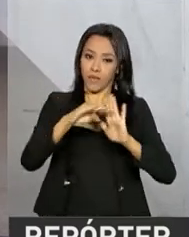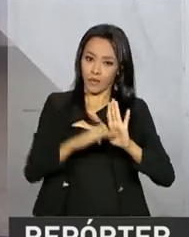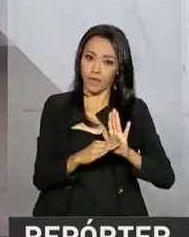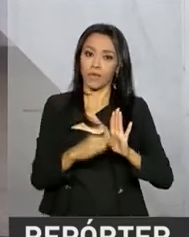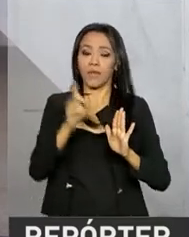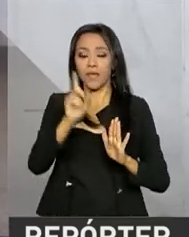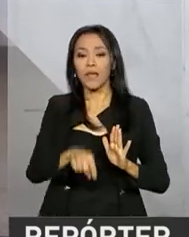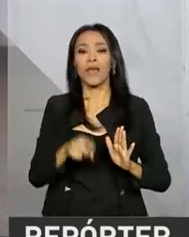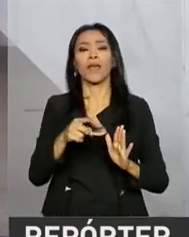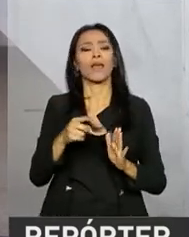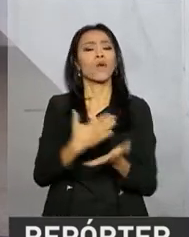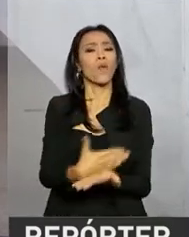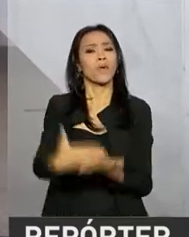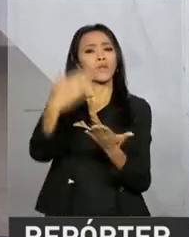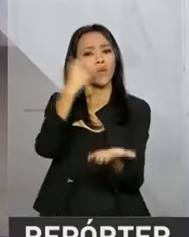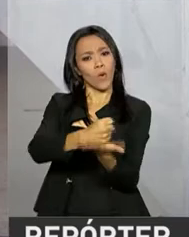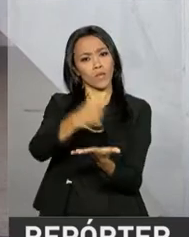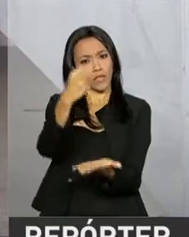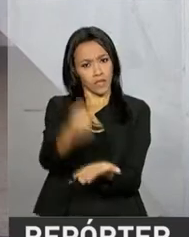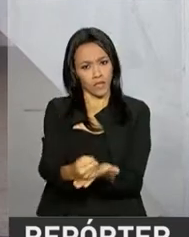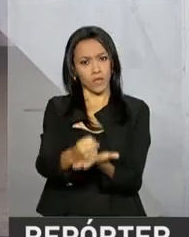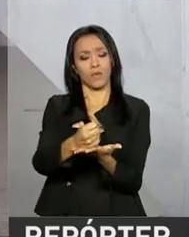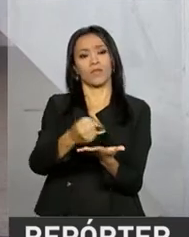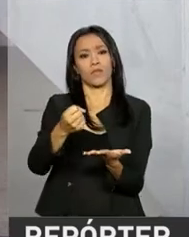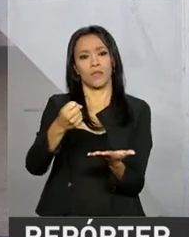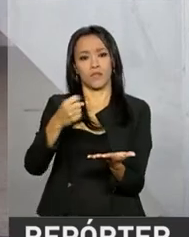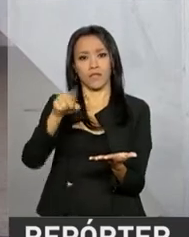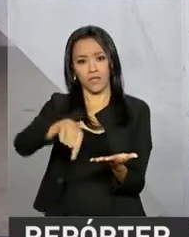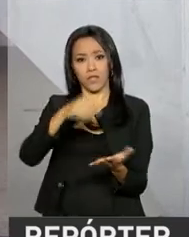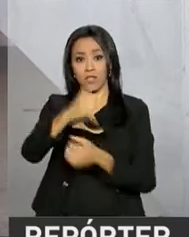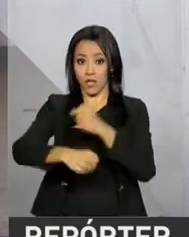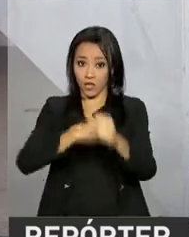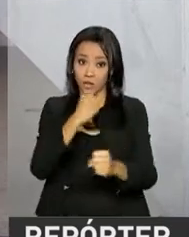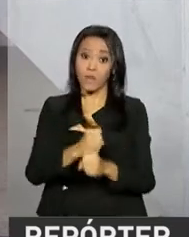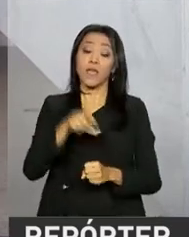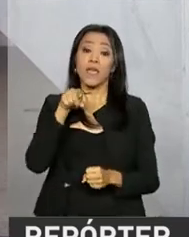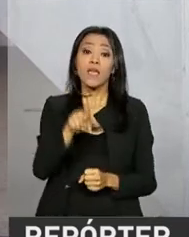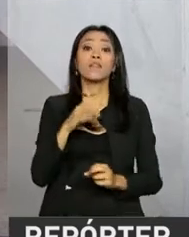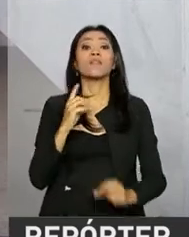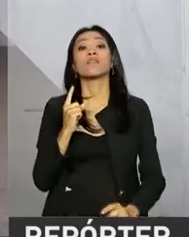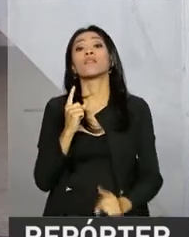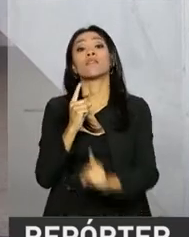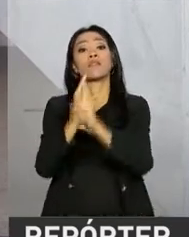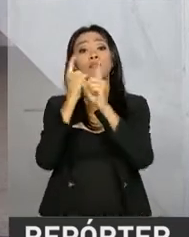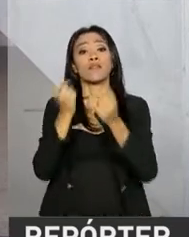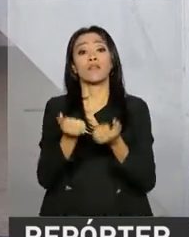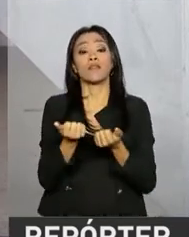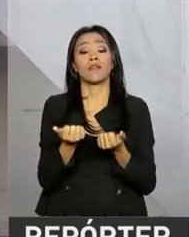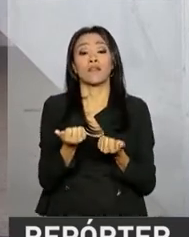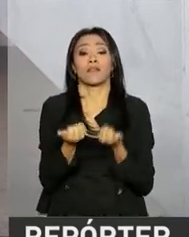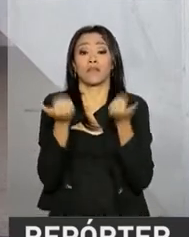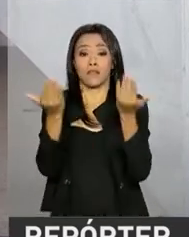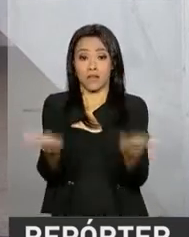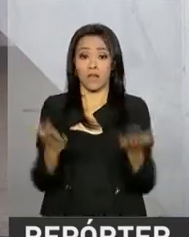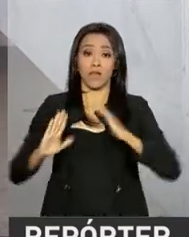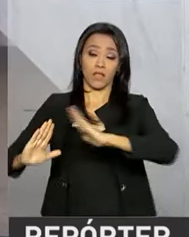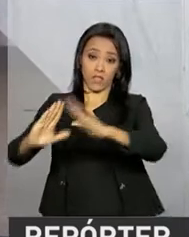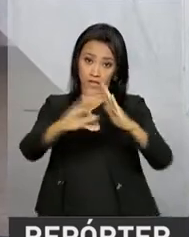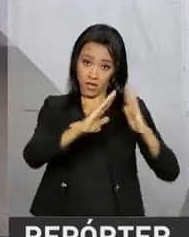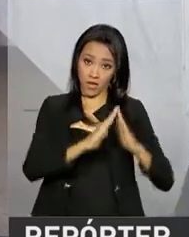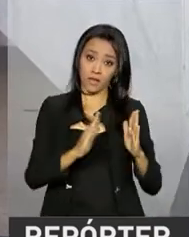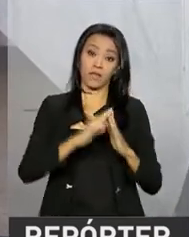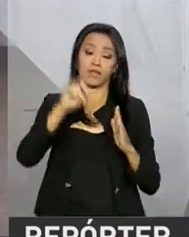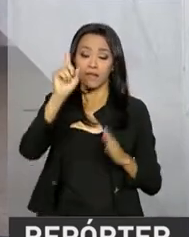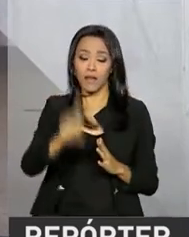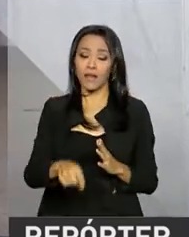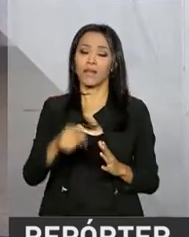das contratações do programa para este ano. Esse evento, essa entrega de casas, inauguração do empreendimento,